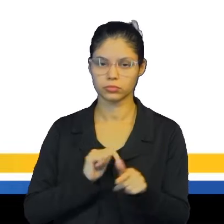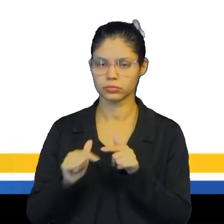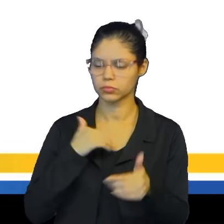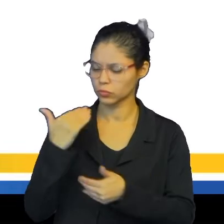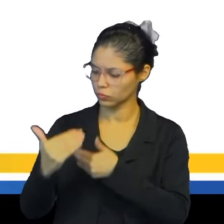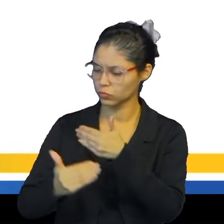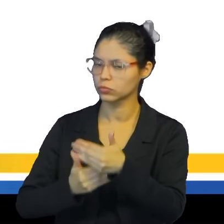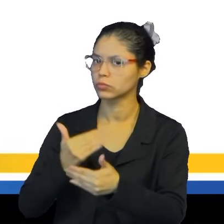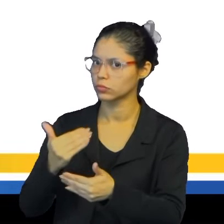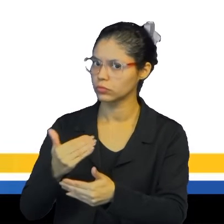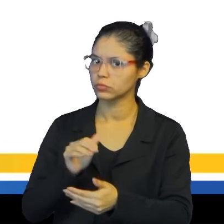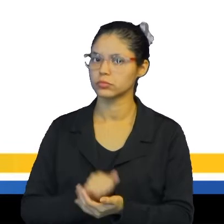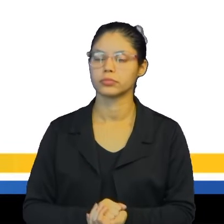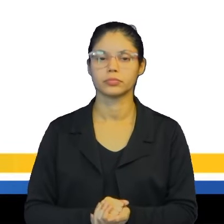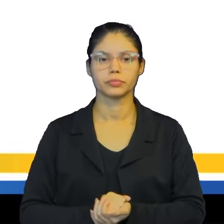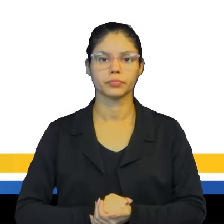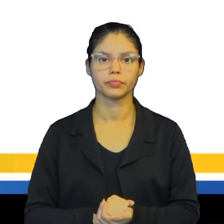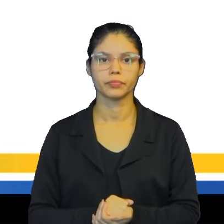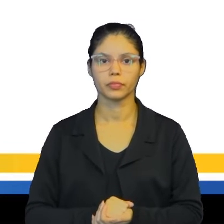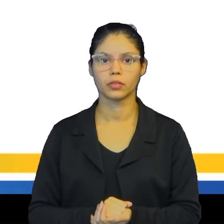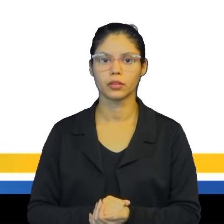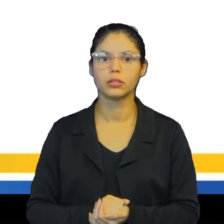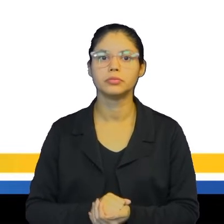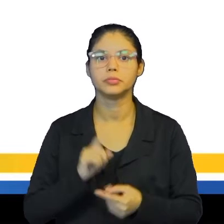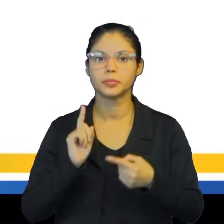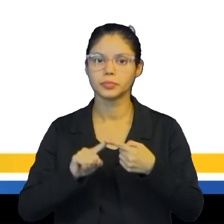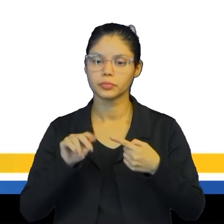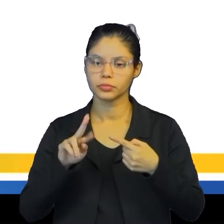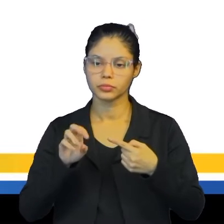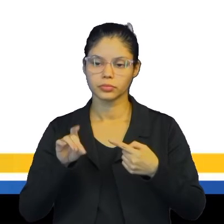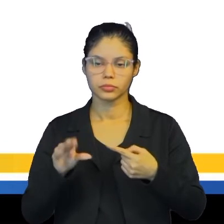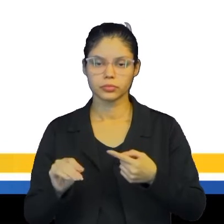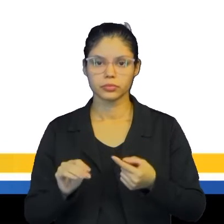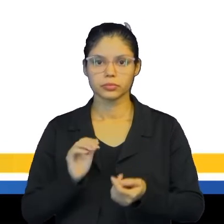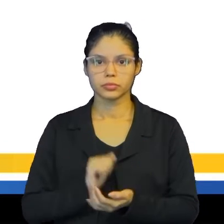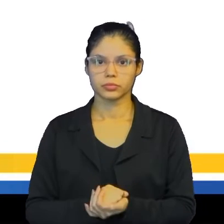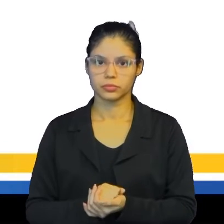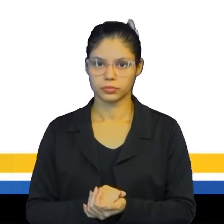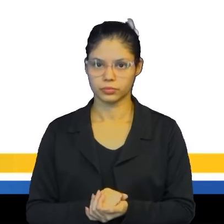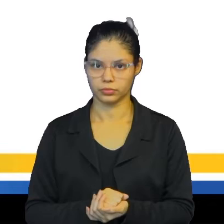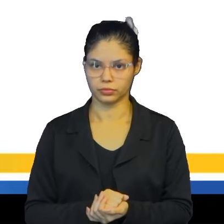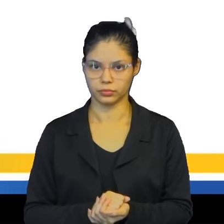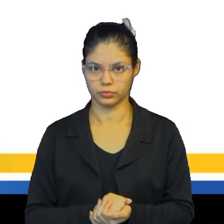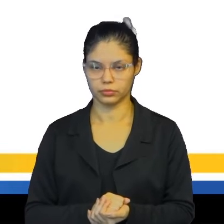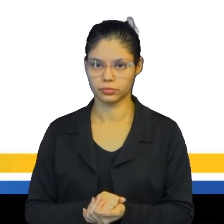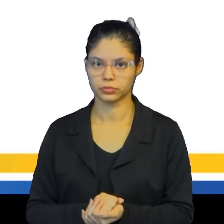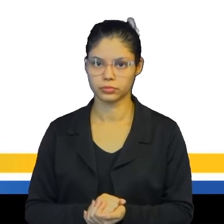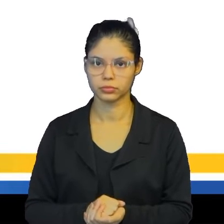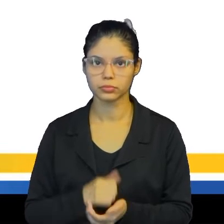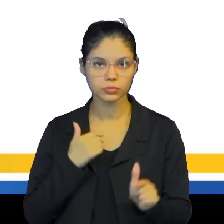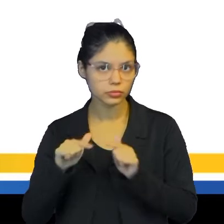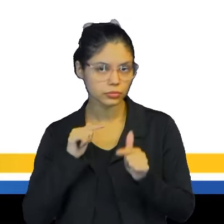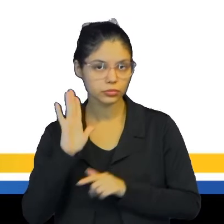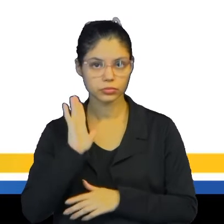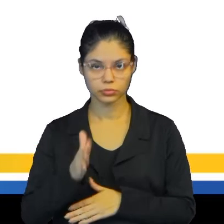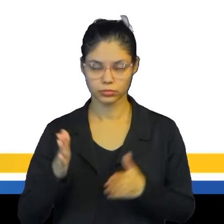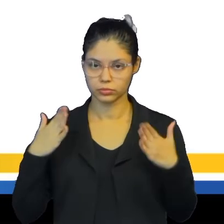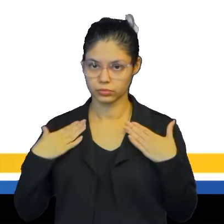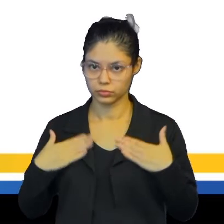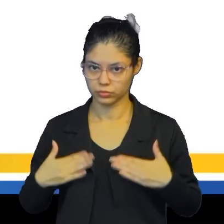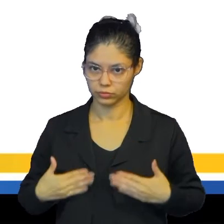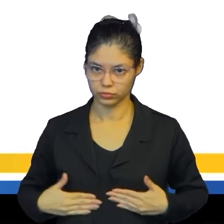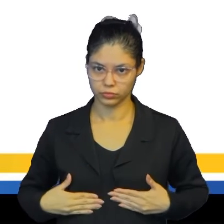seu processo, né? Então vamos lá. A vantagem de trabalhar com a técnica moulage é que ela já trabalha